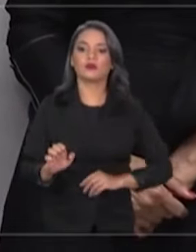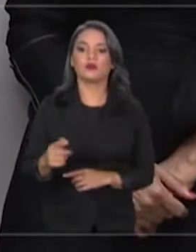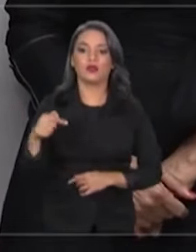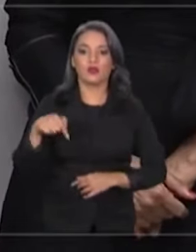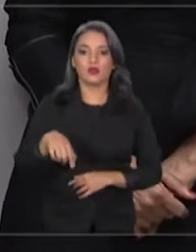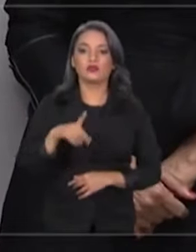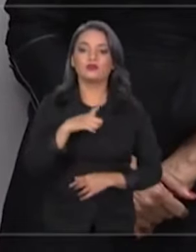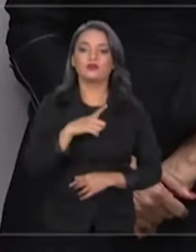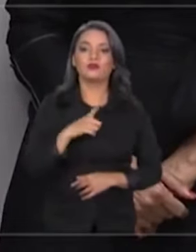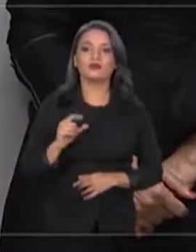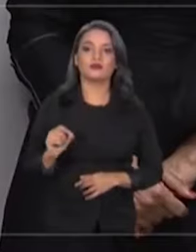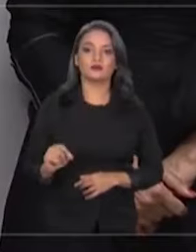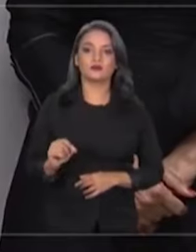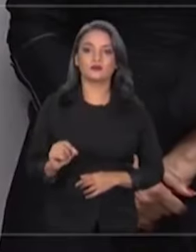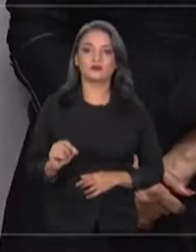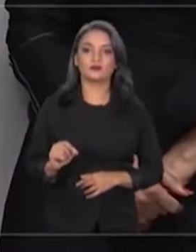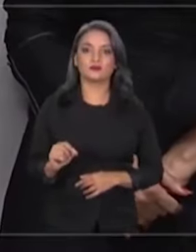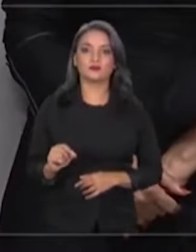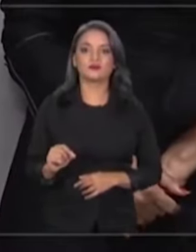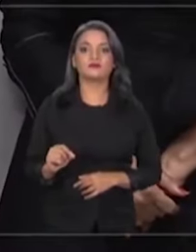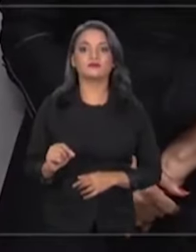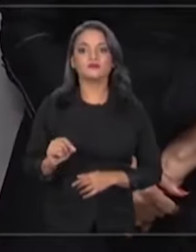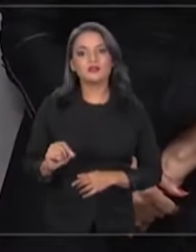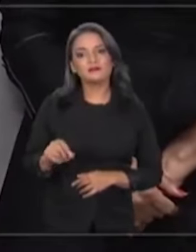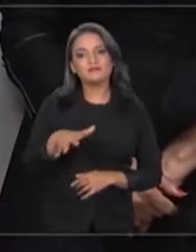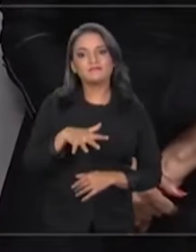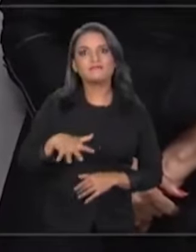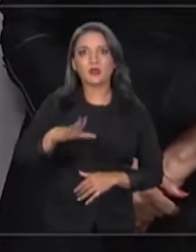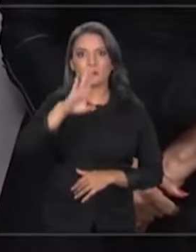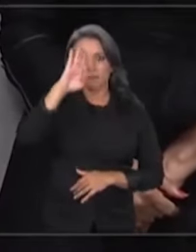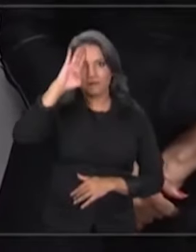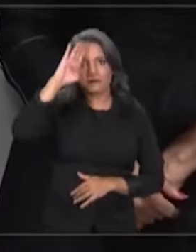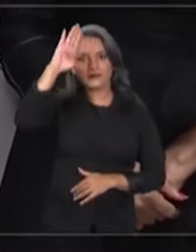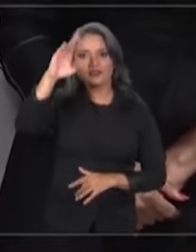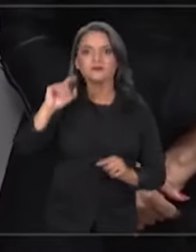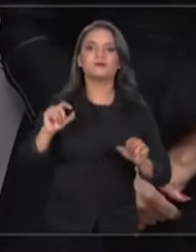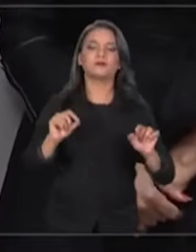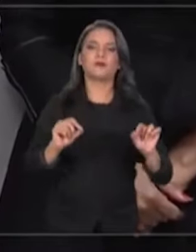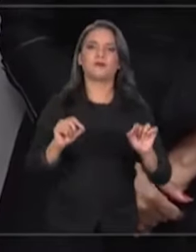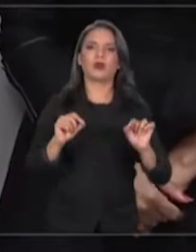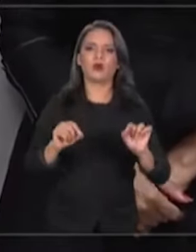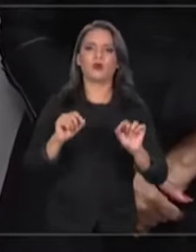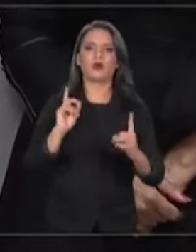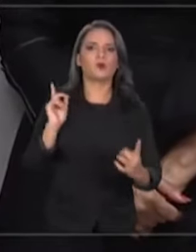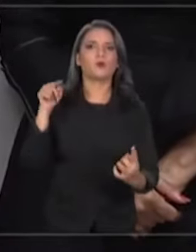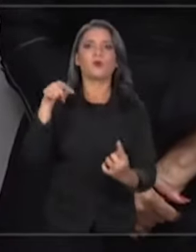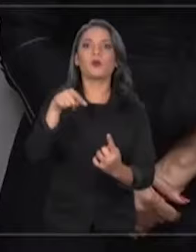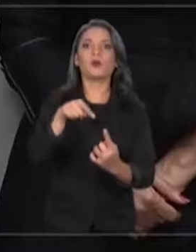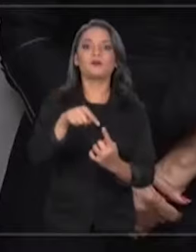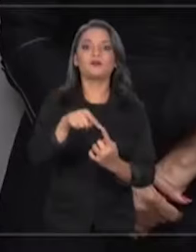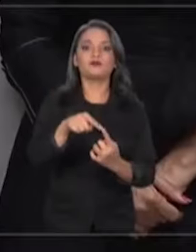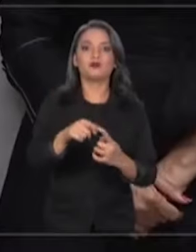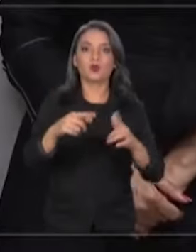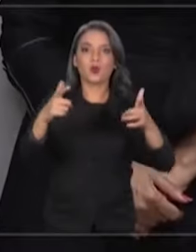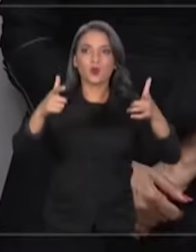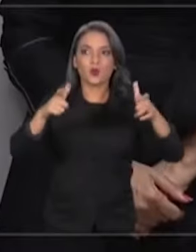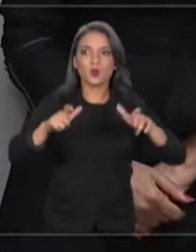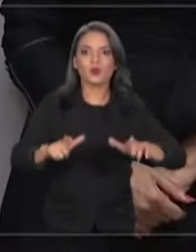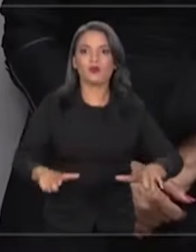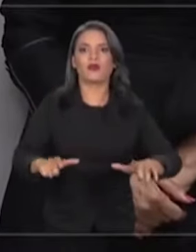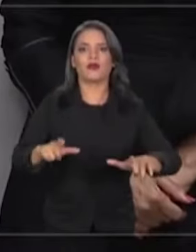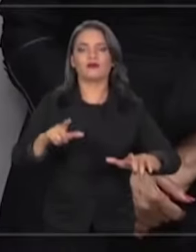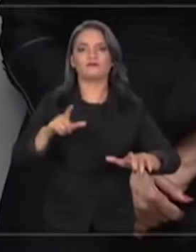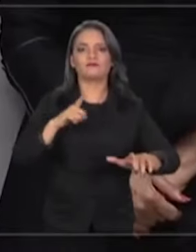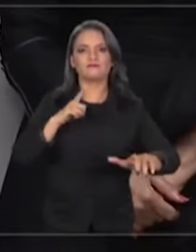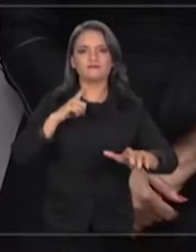da democracia, tenha esse aspecto primordial de ser um centro com